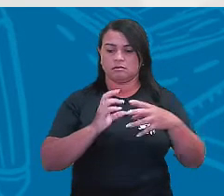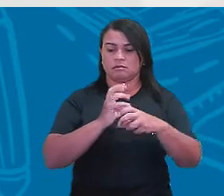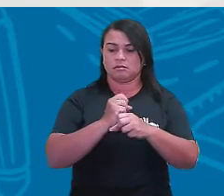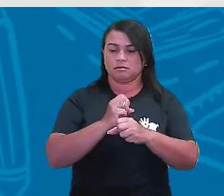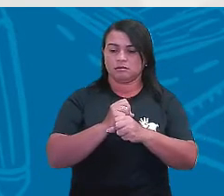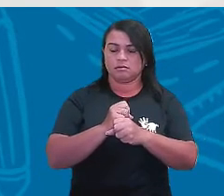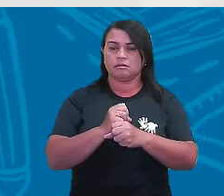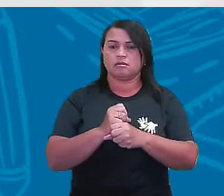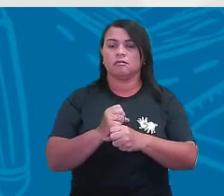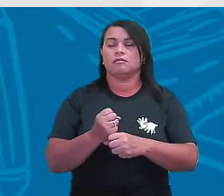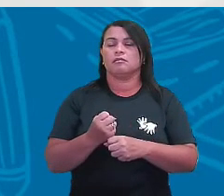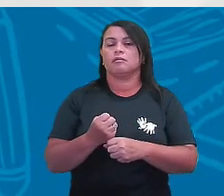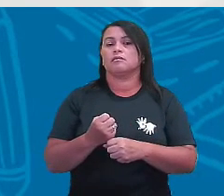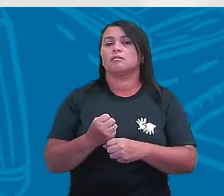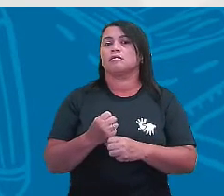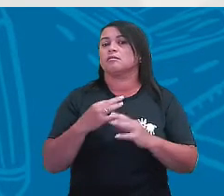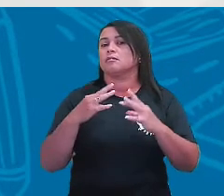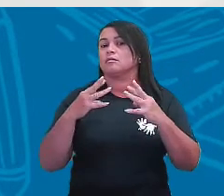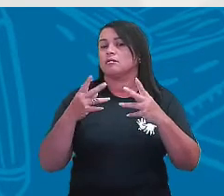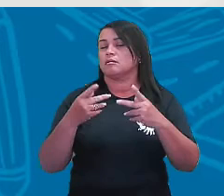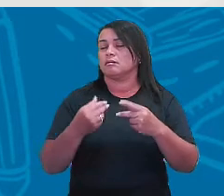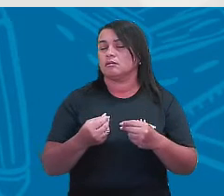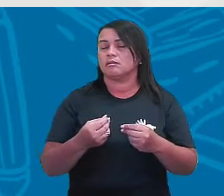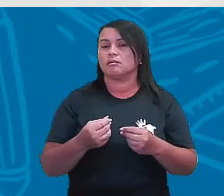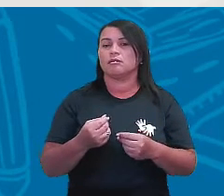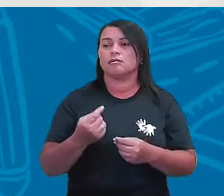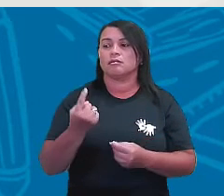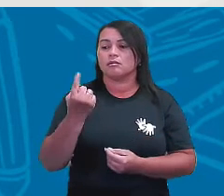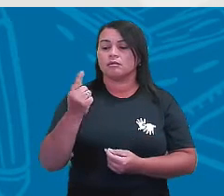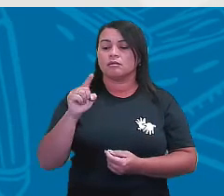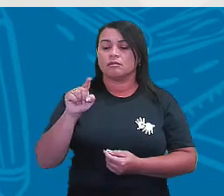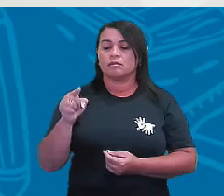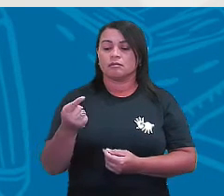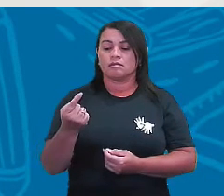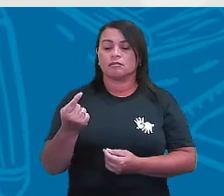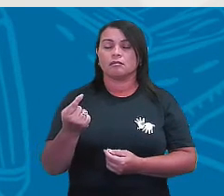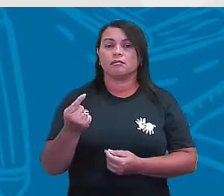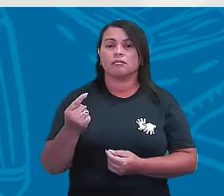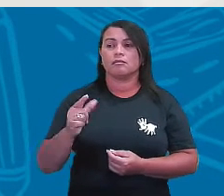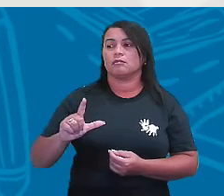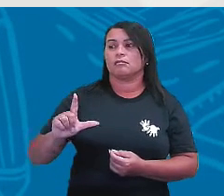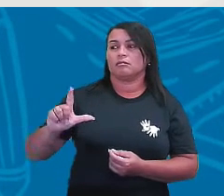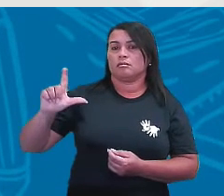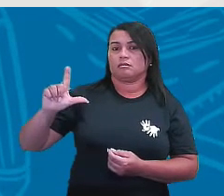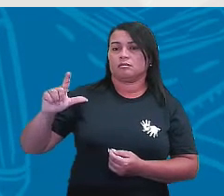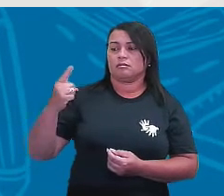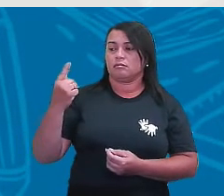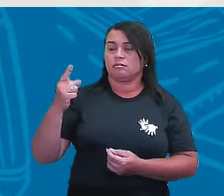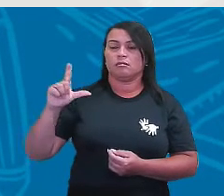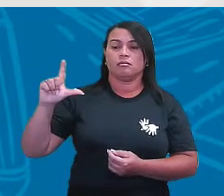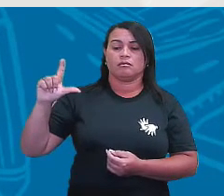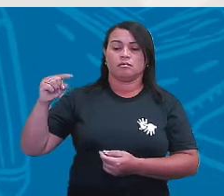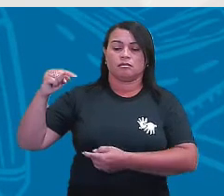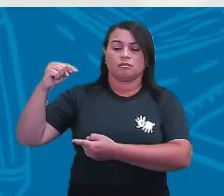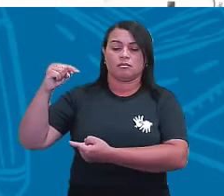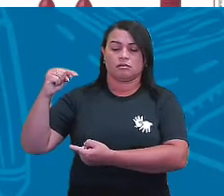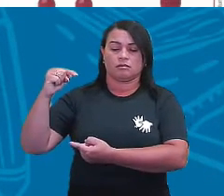250. E aí, quando eu somo tudo isso, dá 1000. Se dá 1000, dá 1 litro, tá